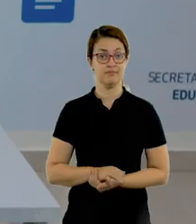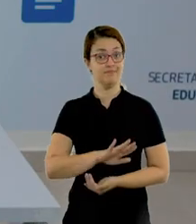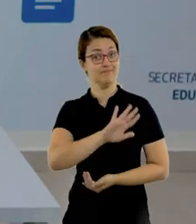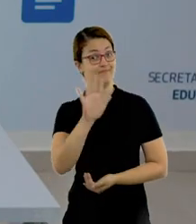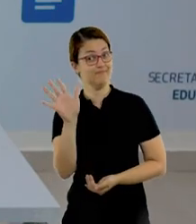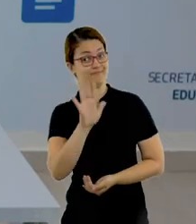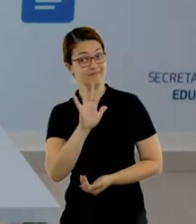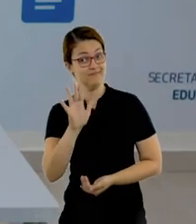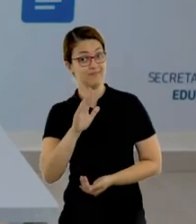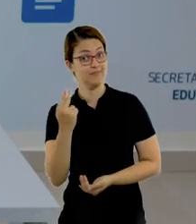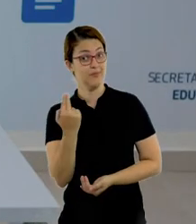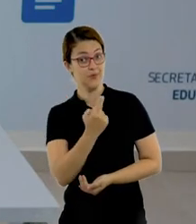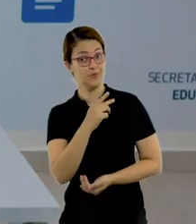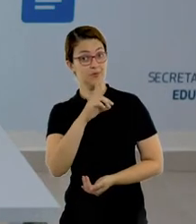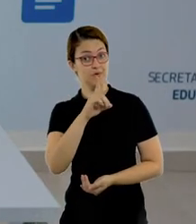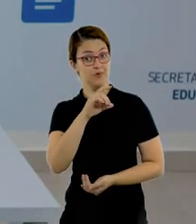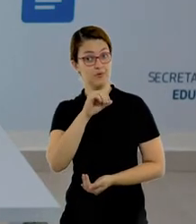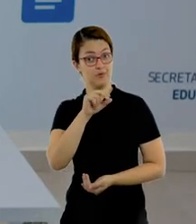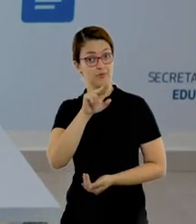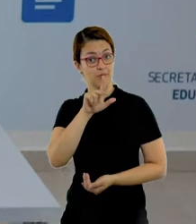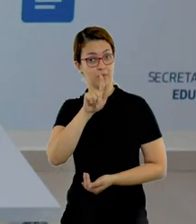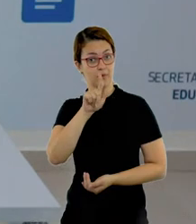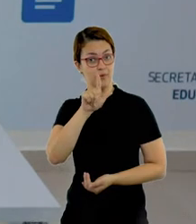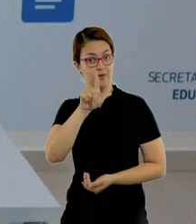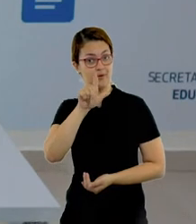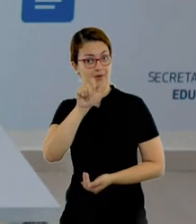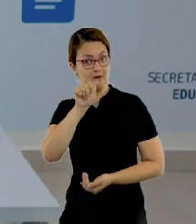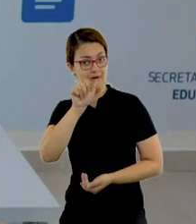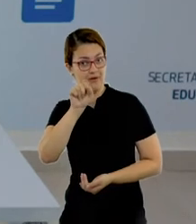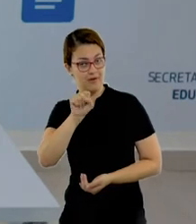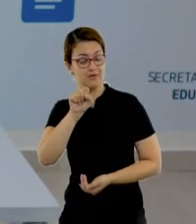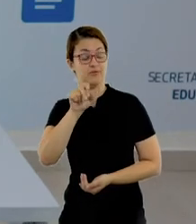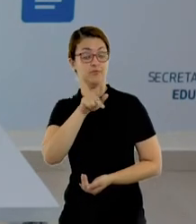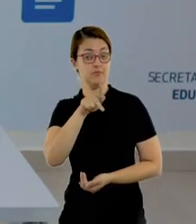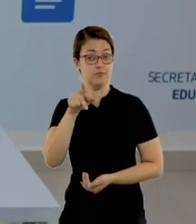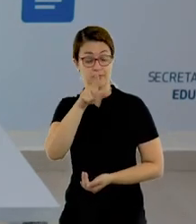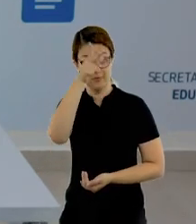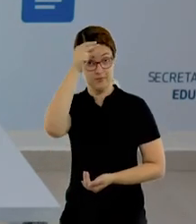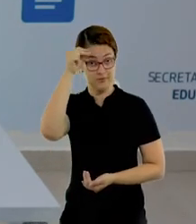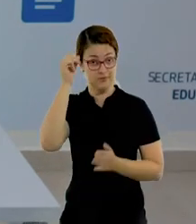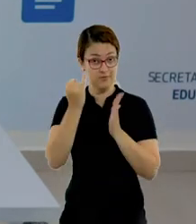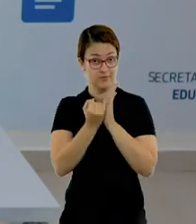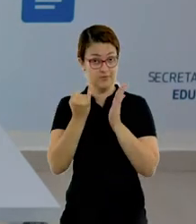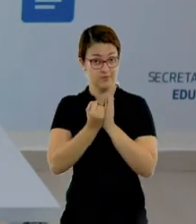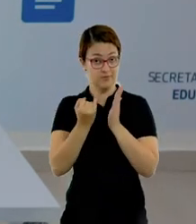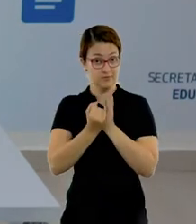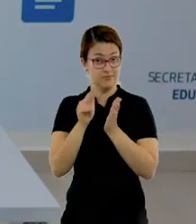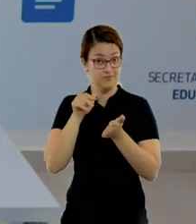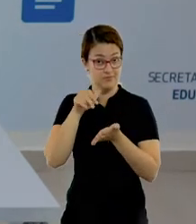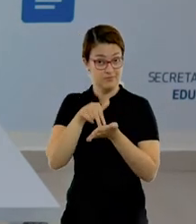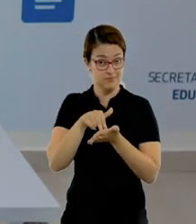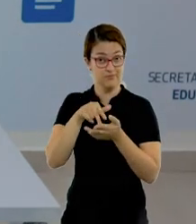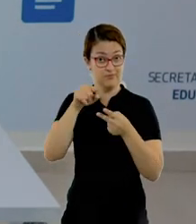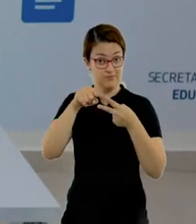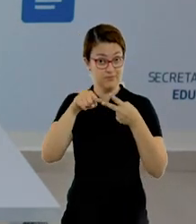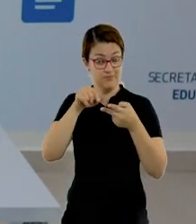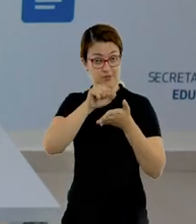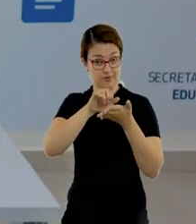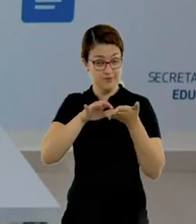Hello everyone, meu nome é Douglas, professor aqui da rede Itapevi. Estou aqui novamente para passar para vocês mais duas sessõezinhas, vamos